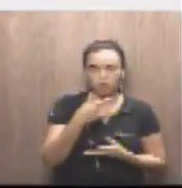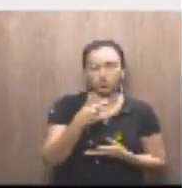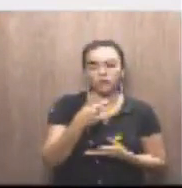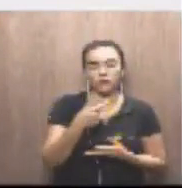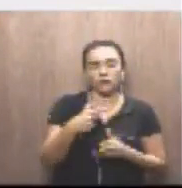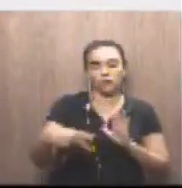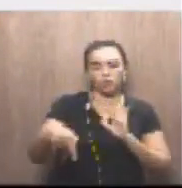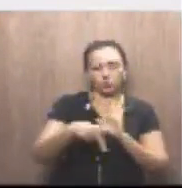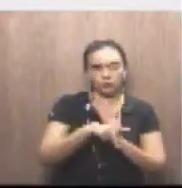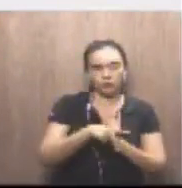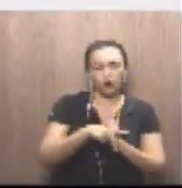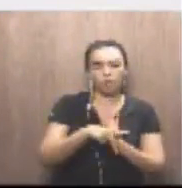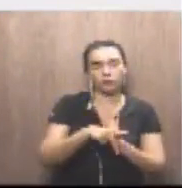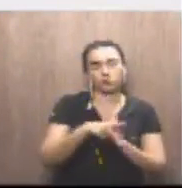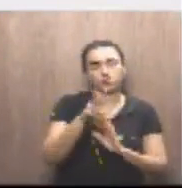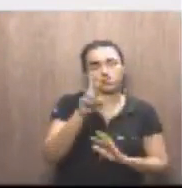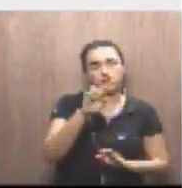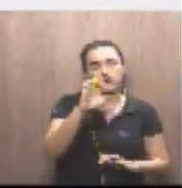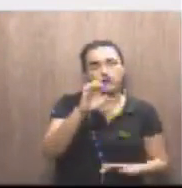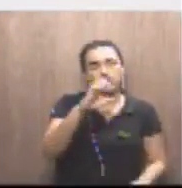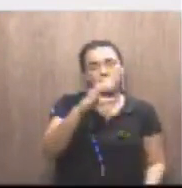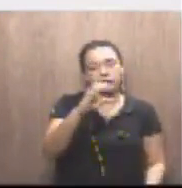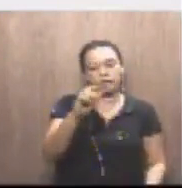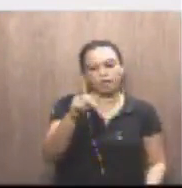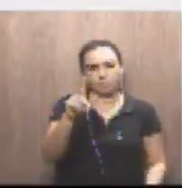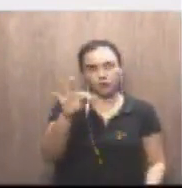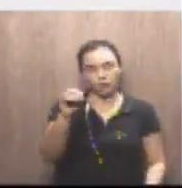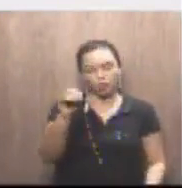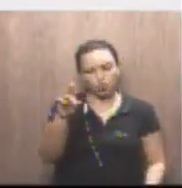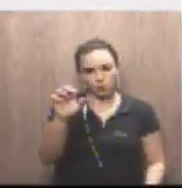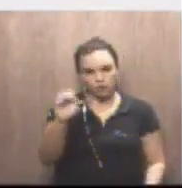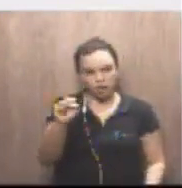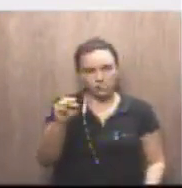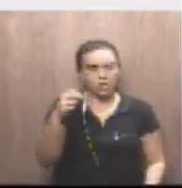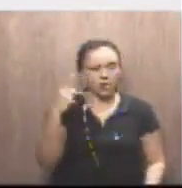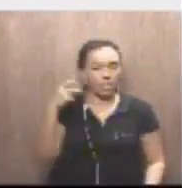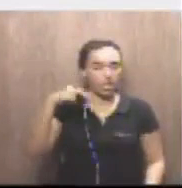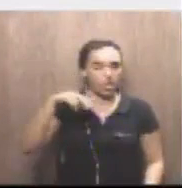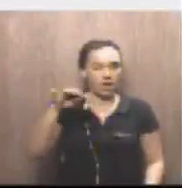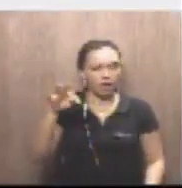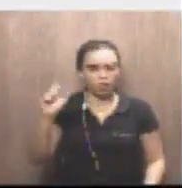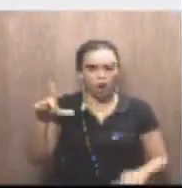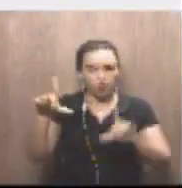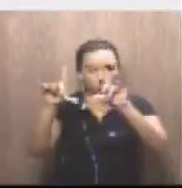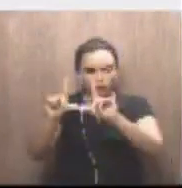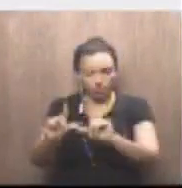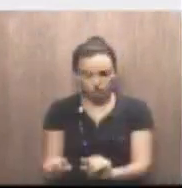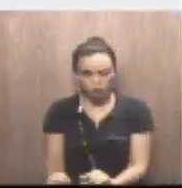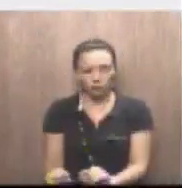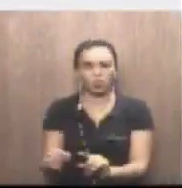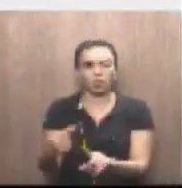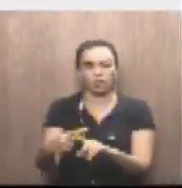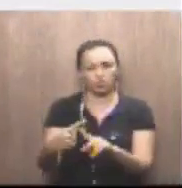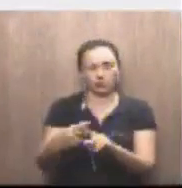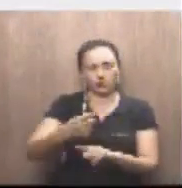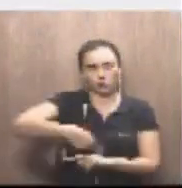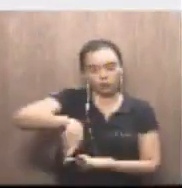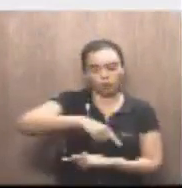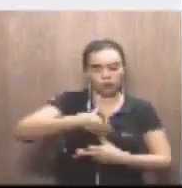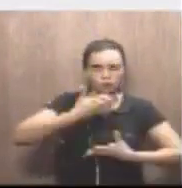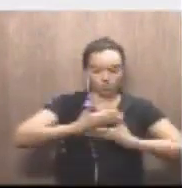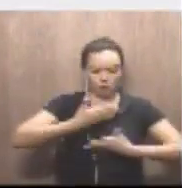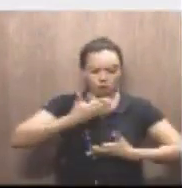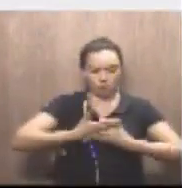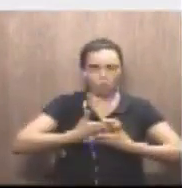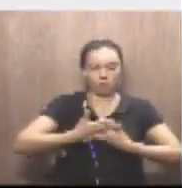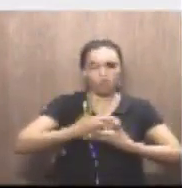seus próprios receptores naturais do seu organismo, eles vão diminuir os receptores, porque o nosso organismo feminino, ele